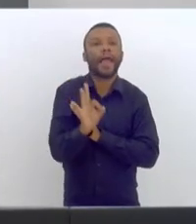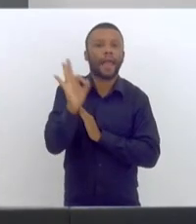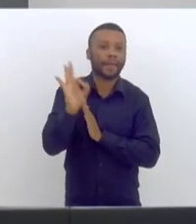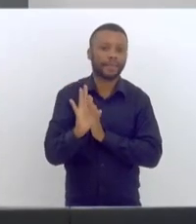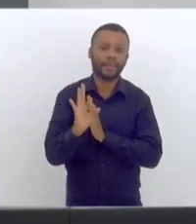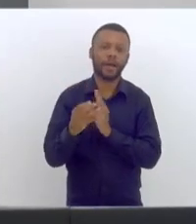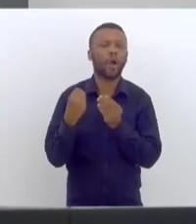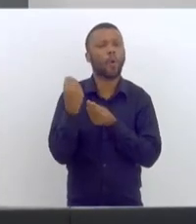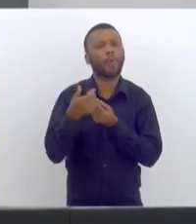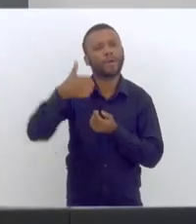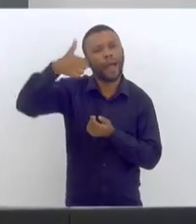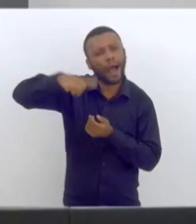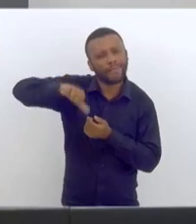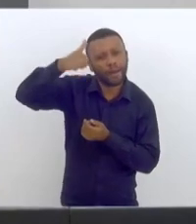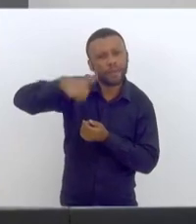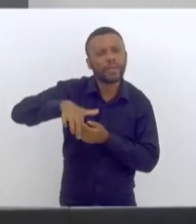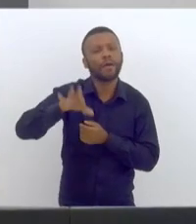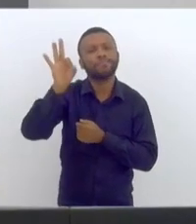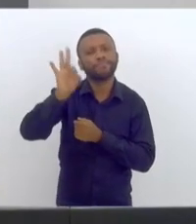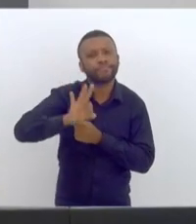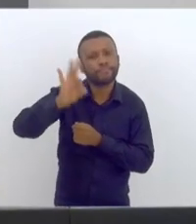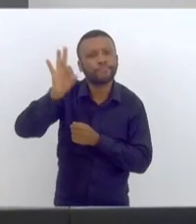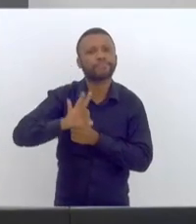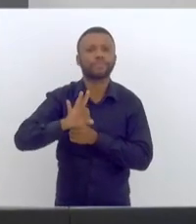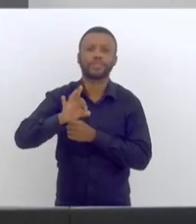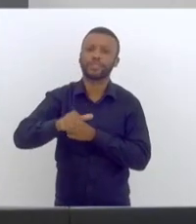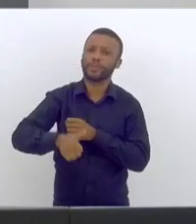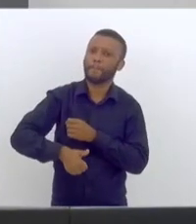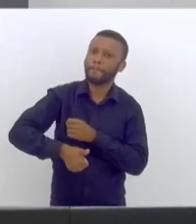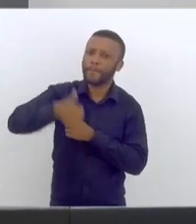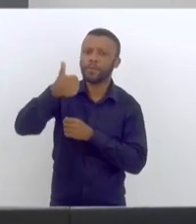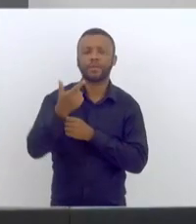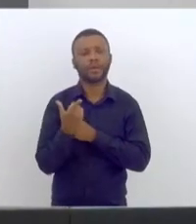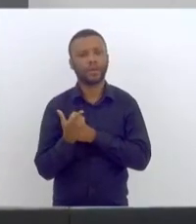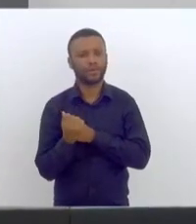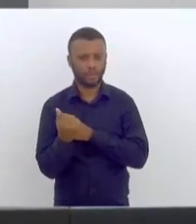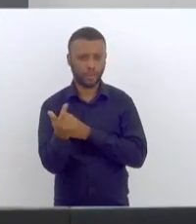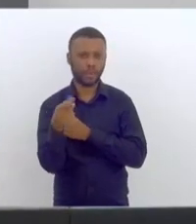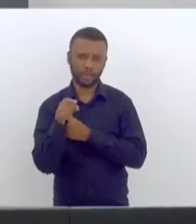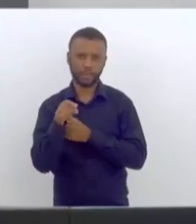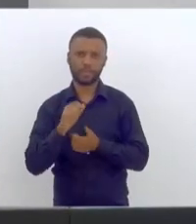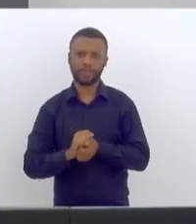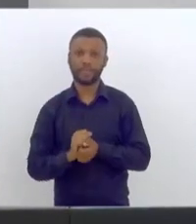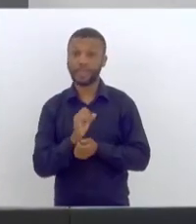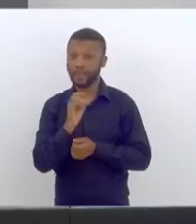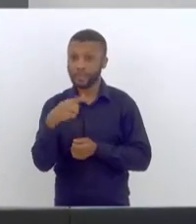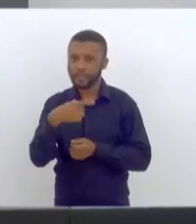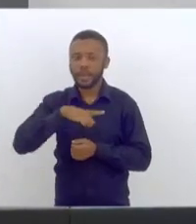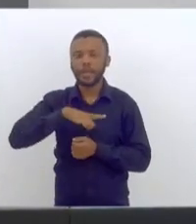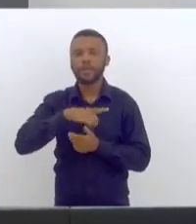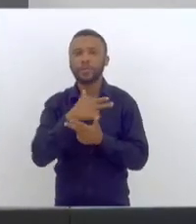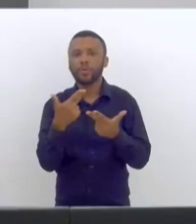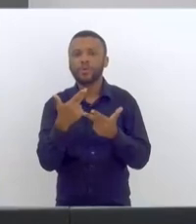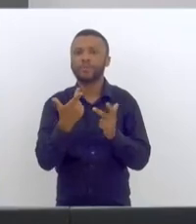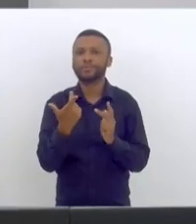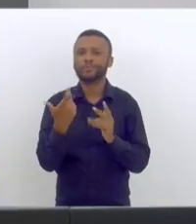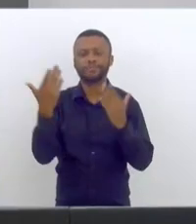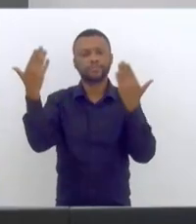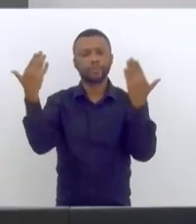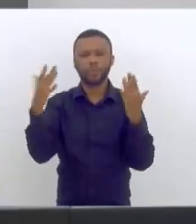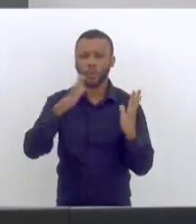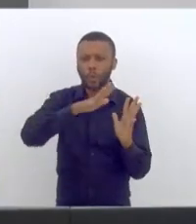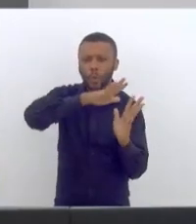como é que se avalia indicador de melhoria de renda né se você tem essas coisas de maneira global e não